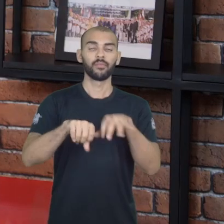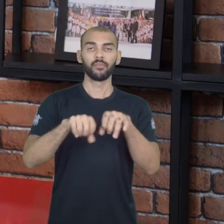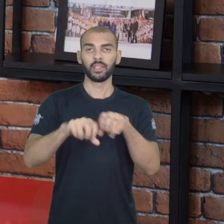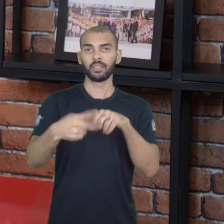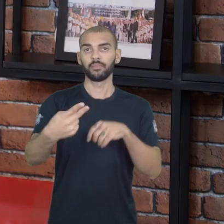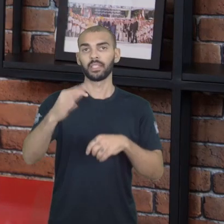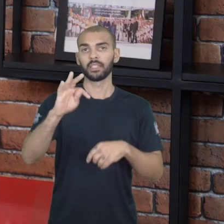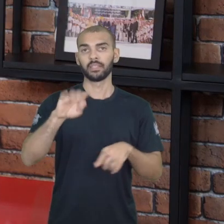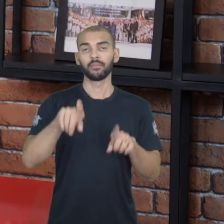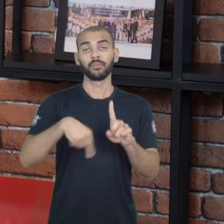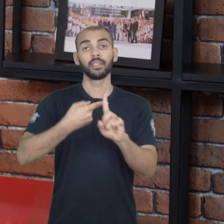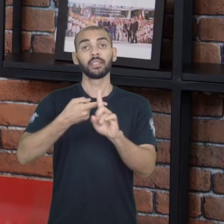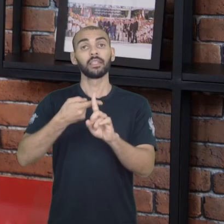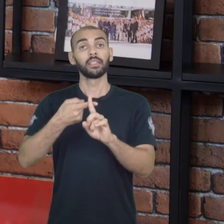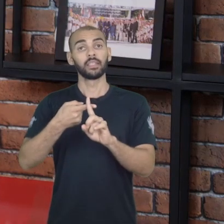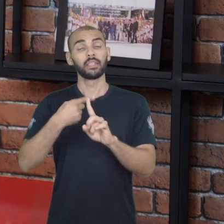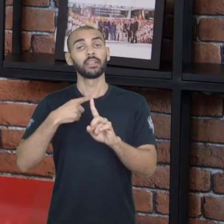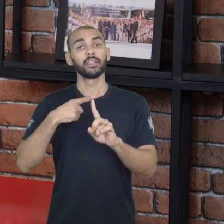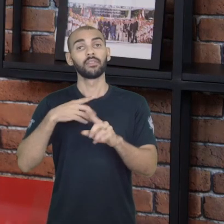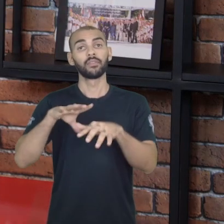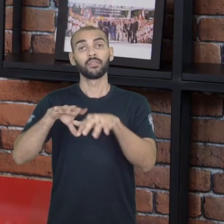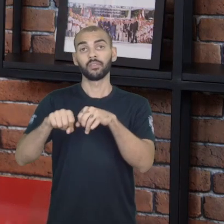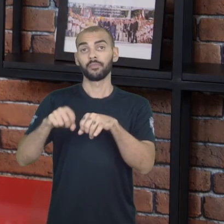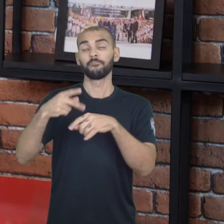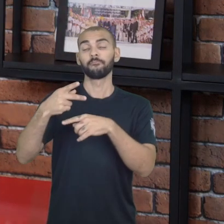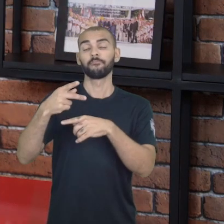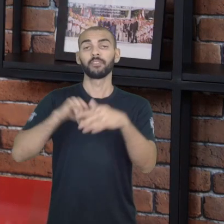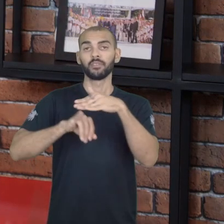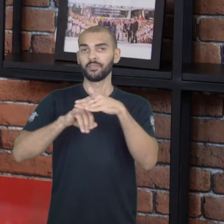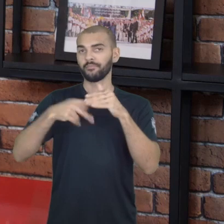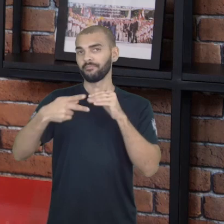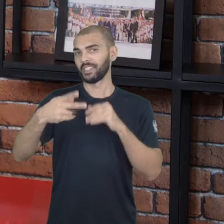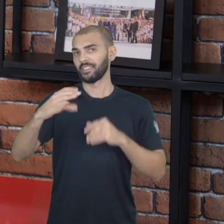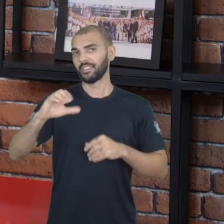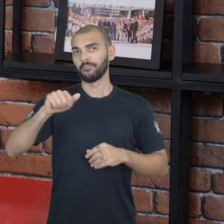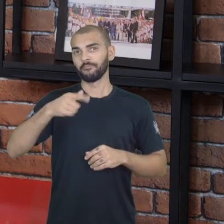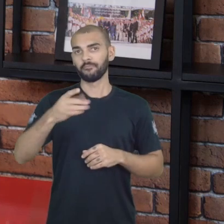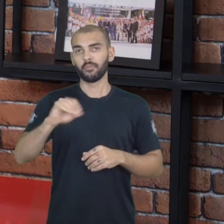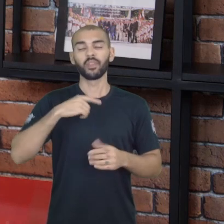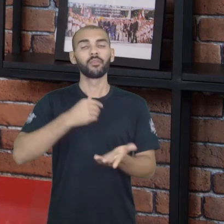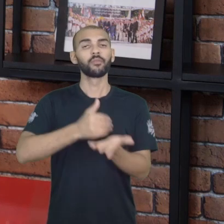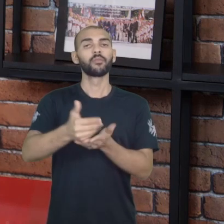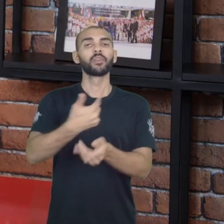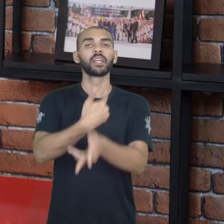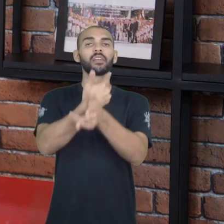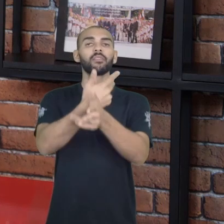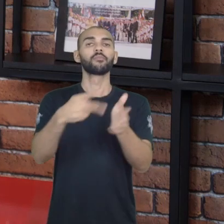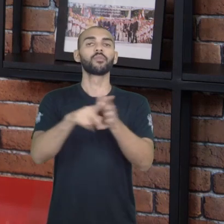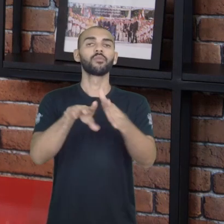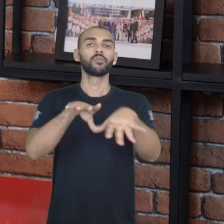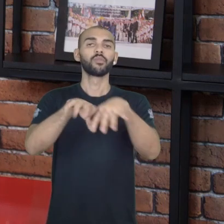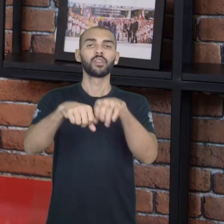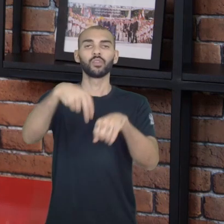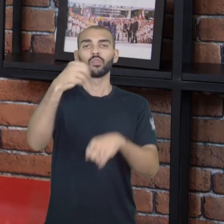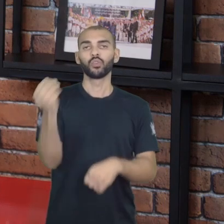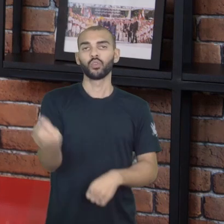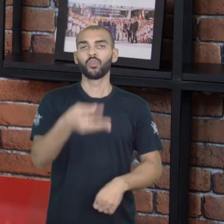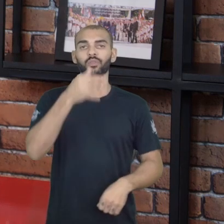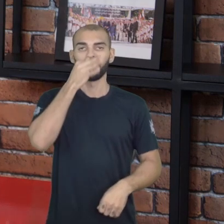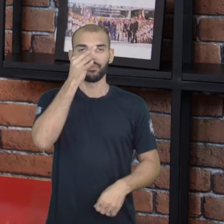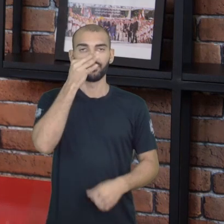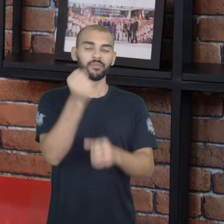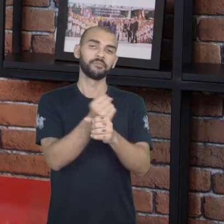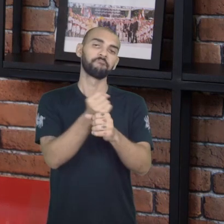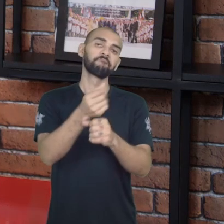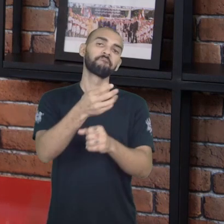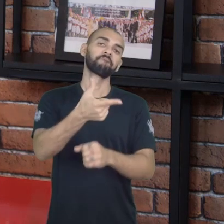A Secretaria Nacional de Formação do PT e a Fundação Perseu Abramo realizaram na última terça-feira a live de lançamento oficial da